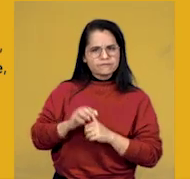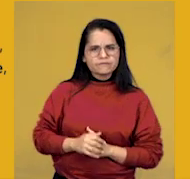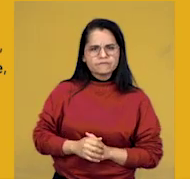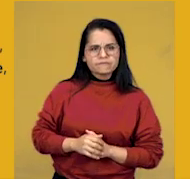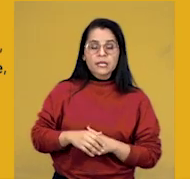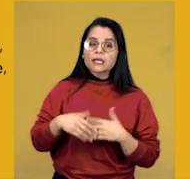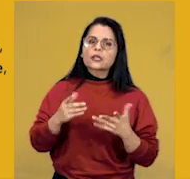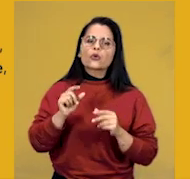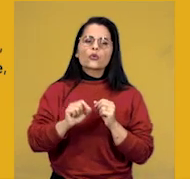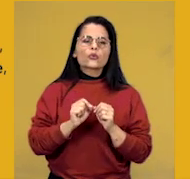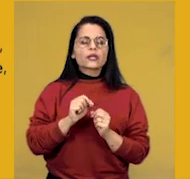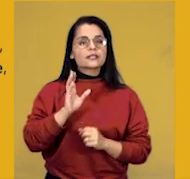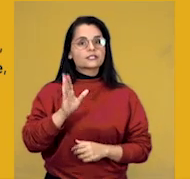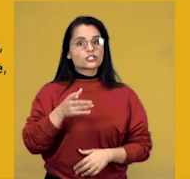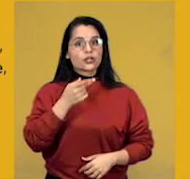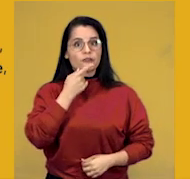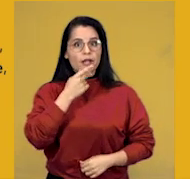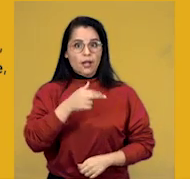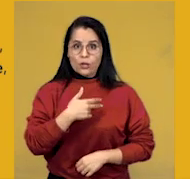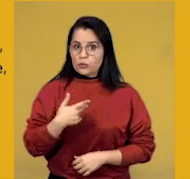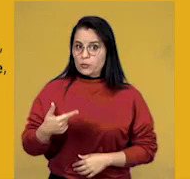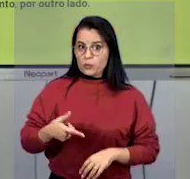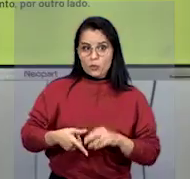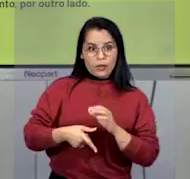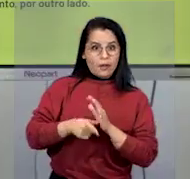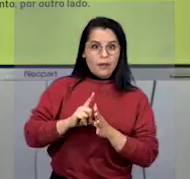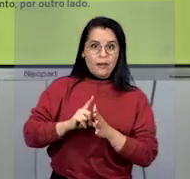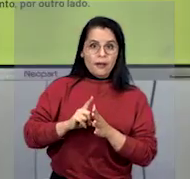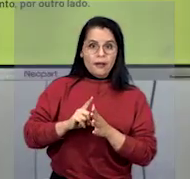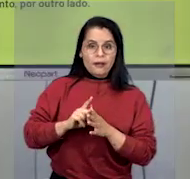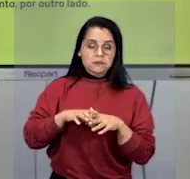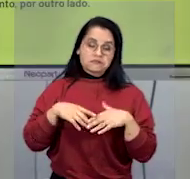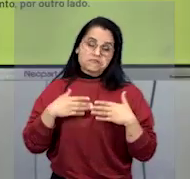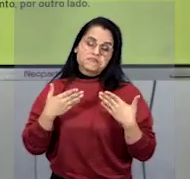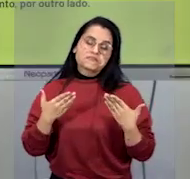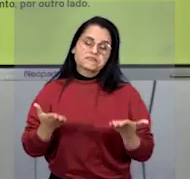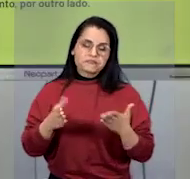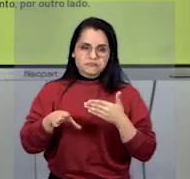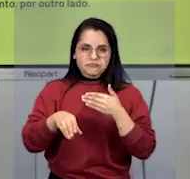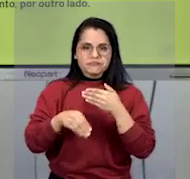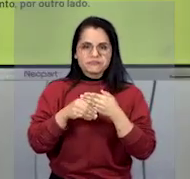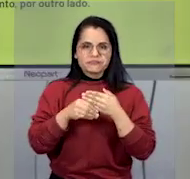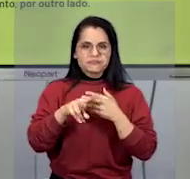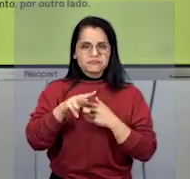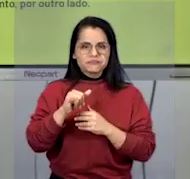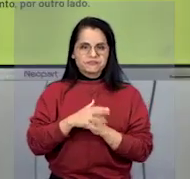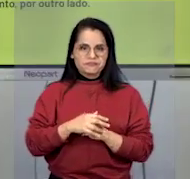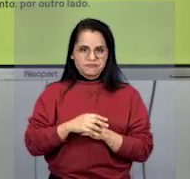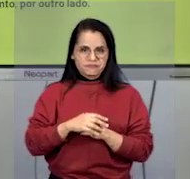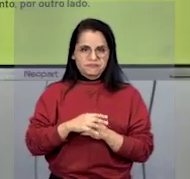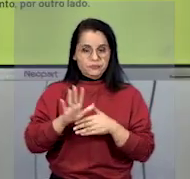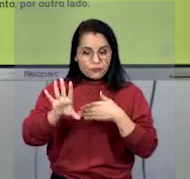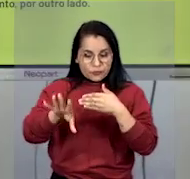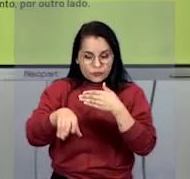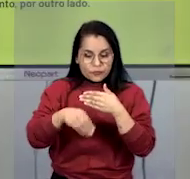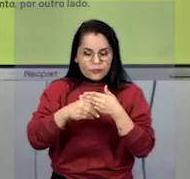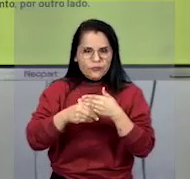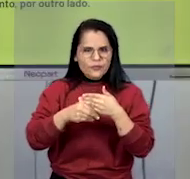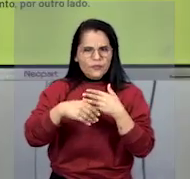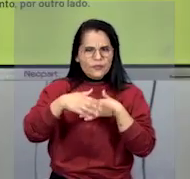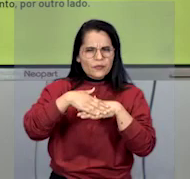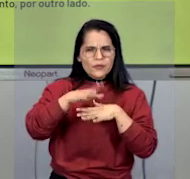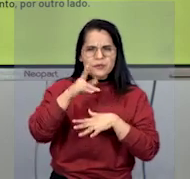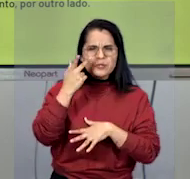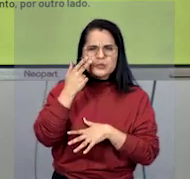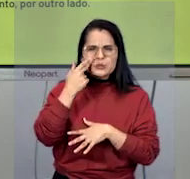Ou seja, você já havia dito algo antes e vai ainda acrescentar, concluindo. Os mais comuns, os